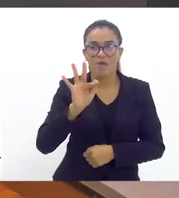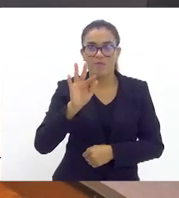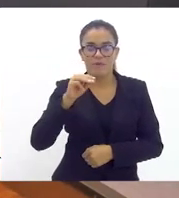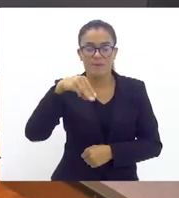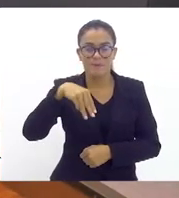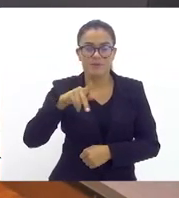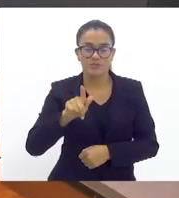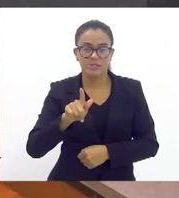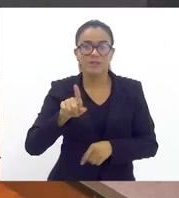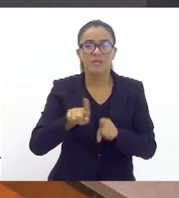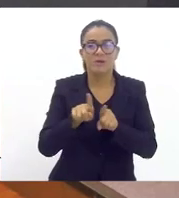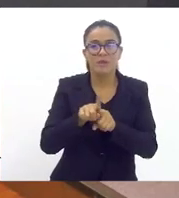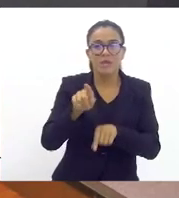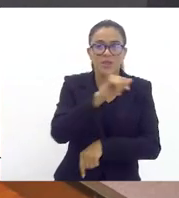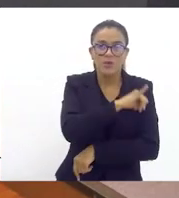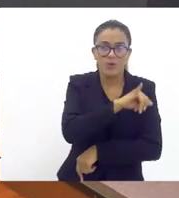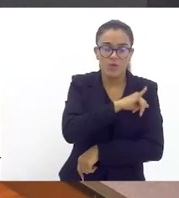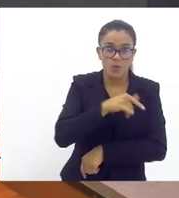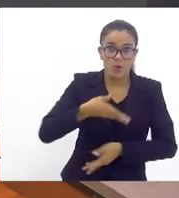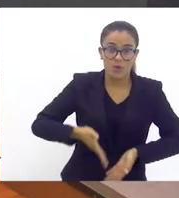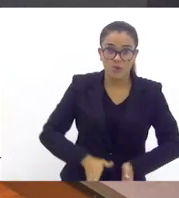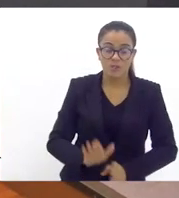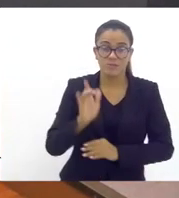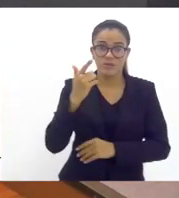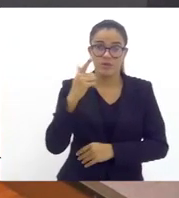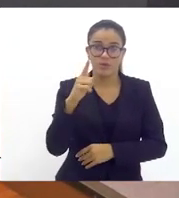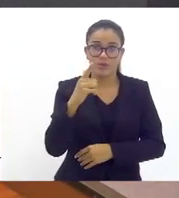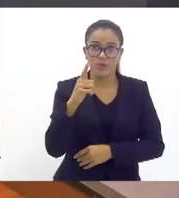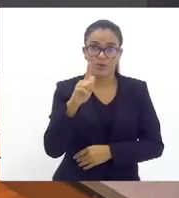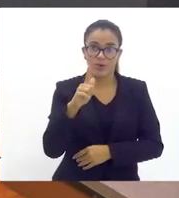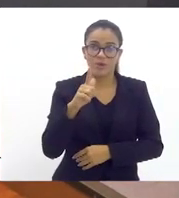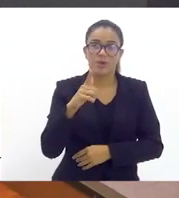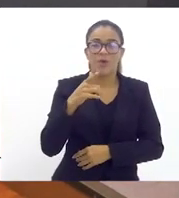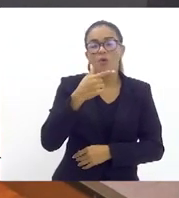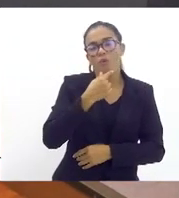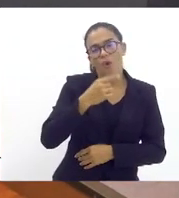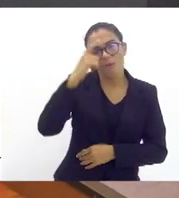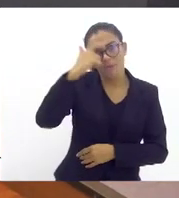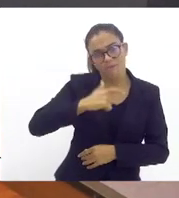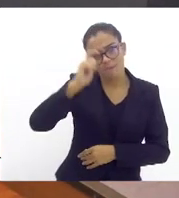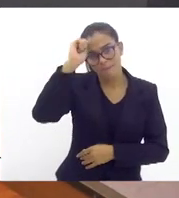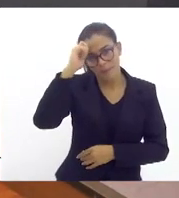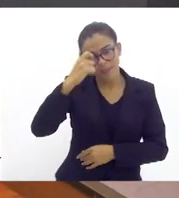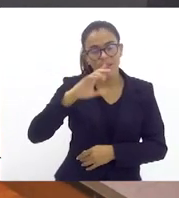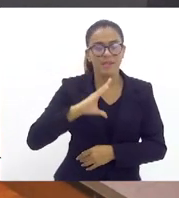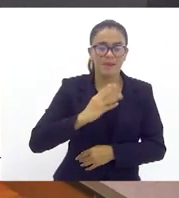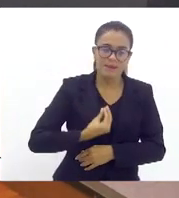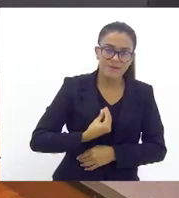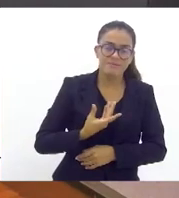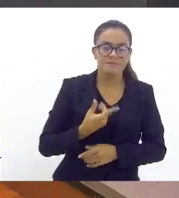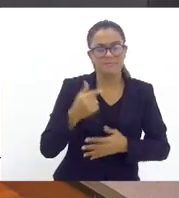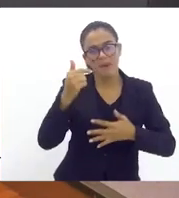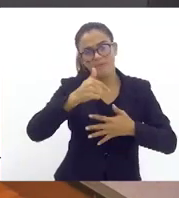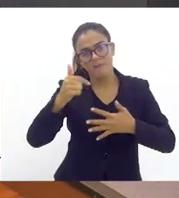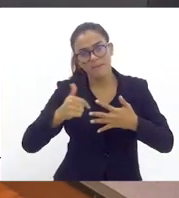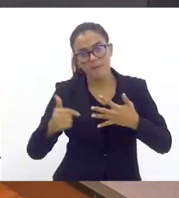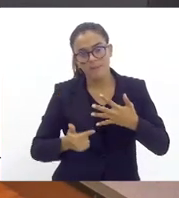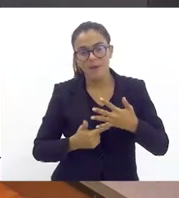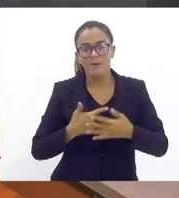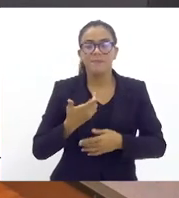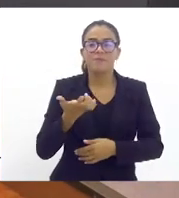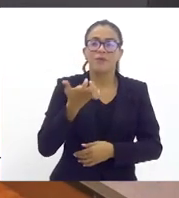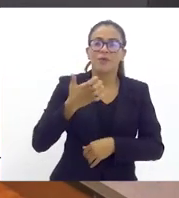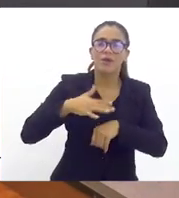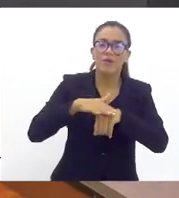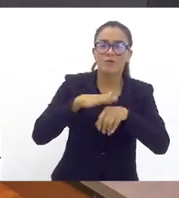Botafogo, no Rio, sou de Goiás, um cara preto, trans, enfim, várias coisas. E eu queria